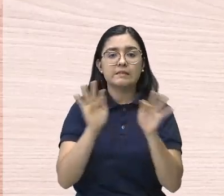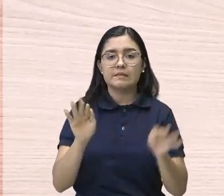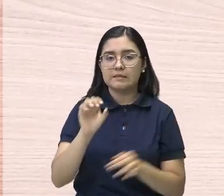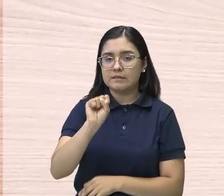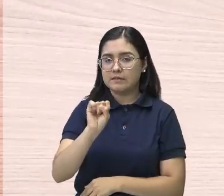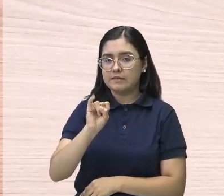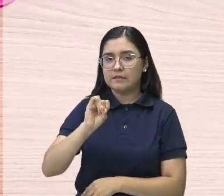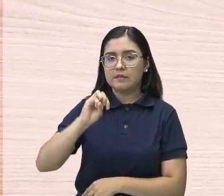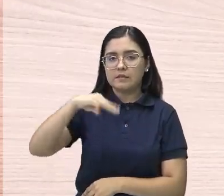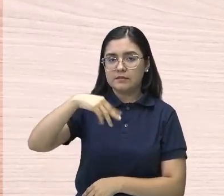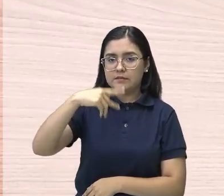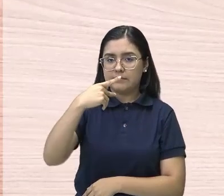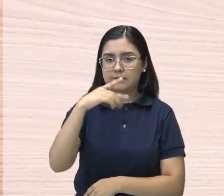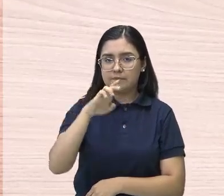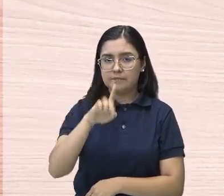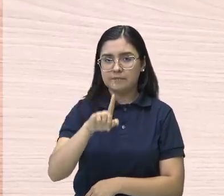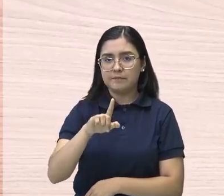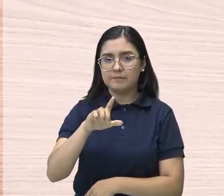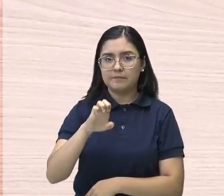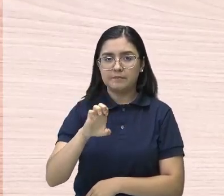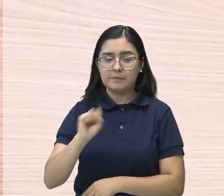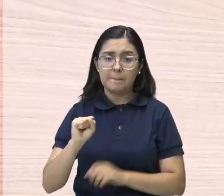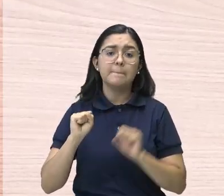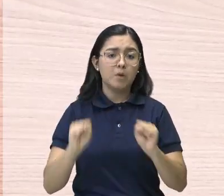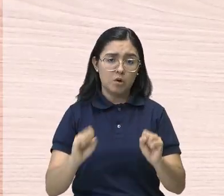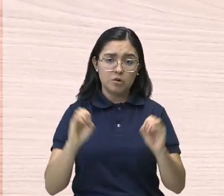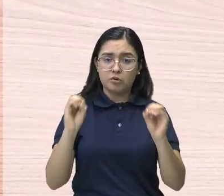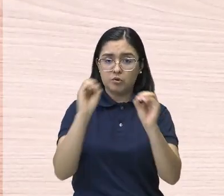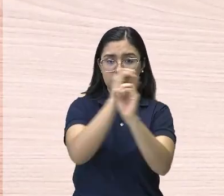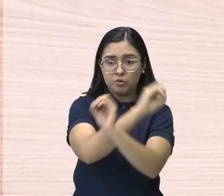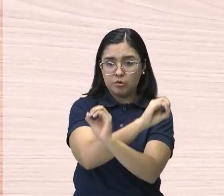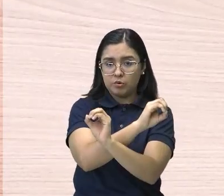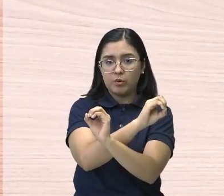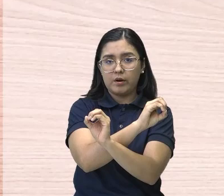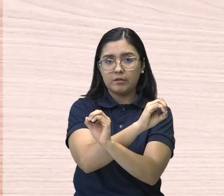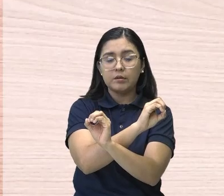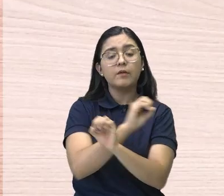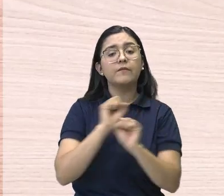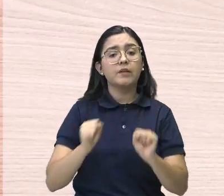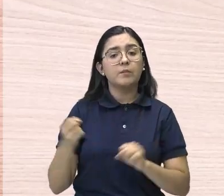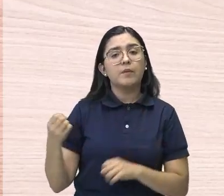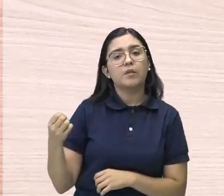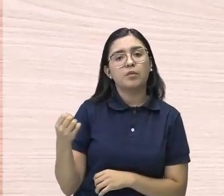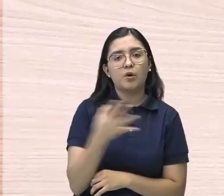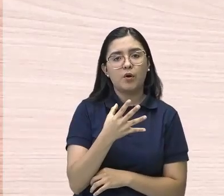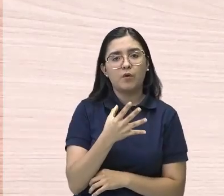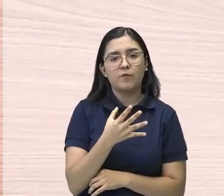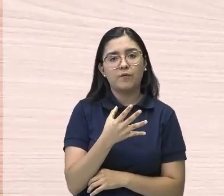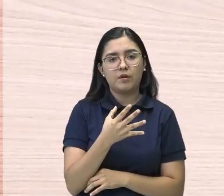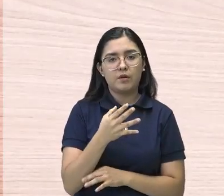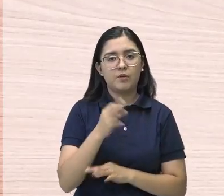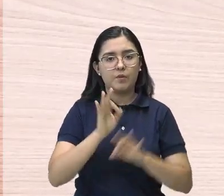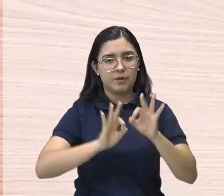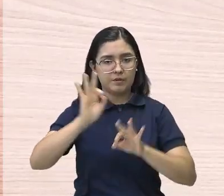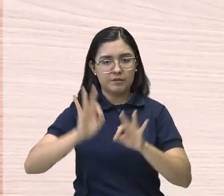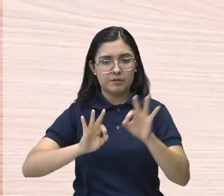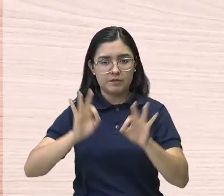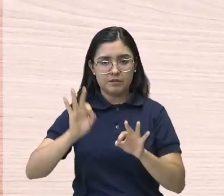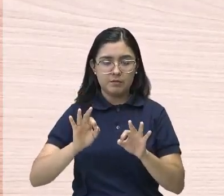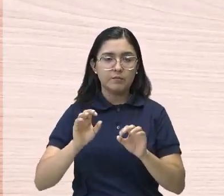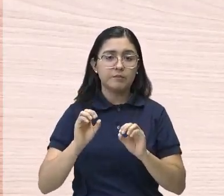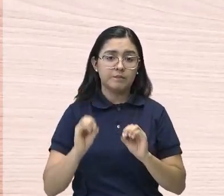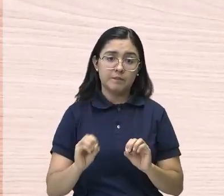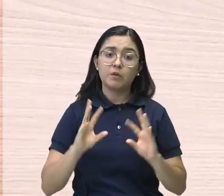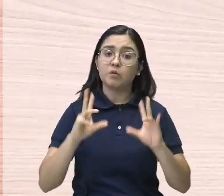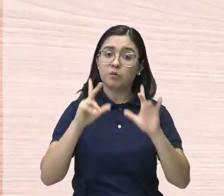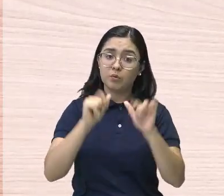simples. Então, a gente pode trocar os elementos e a gente vai possuir uma nova combinação. Já que todos os